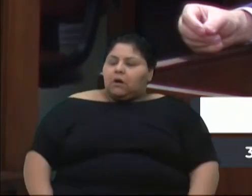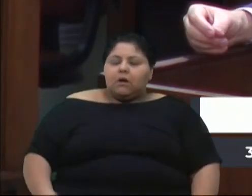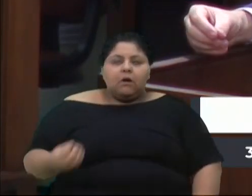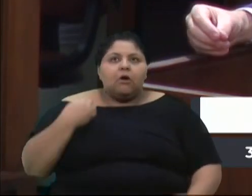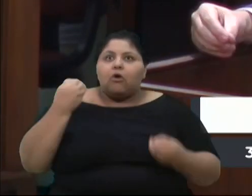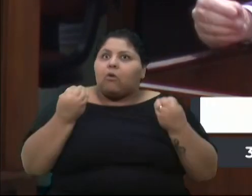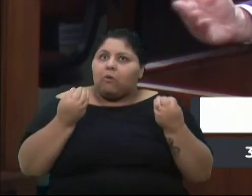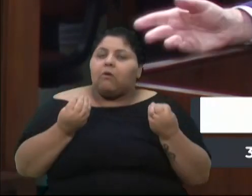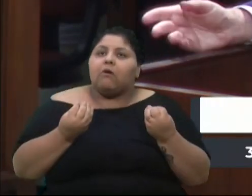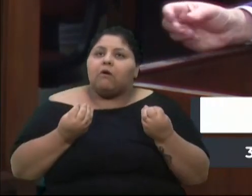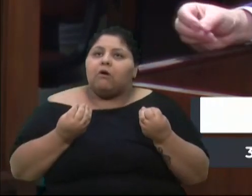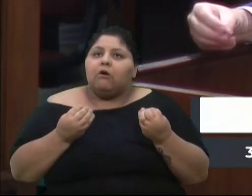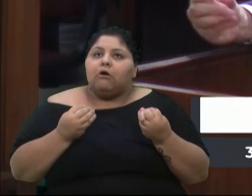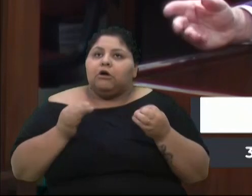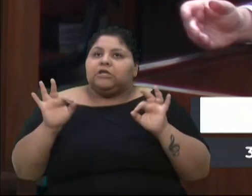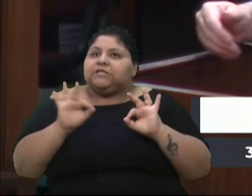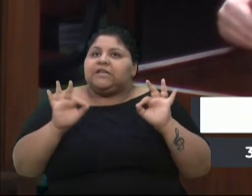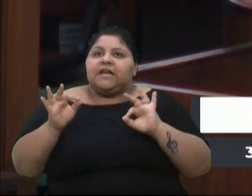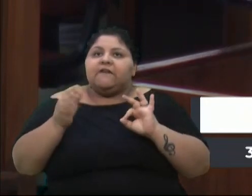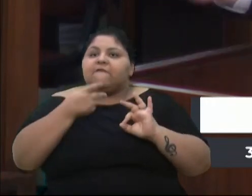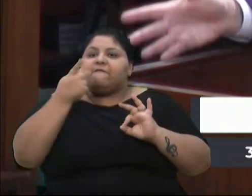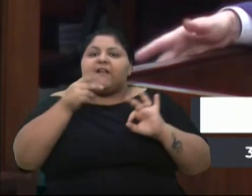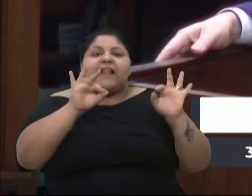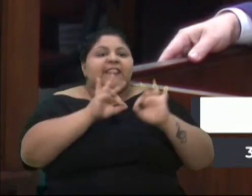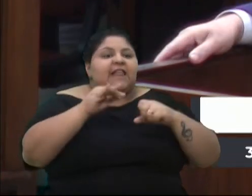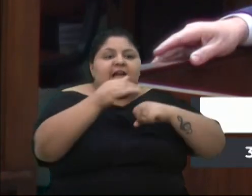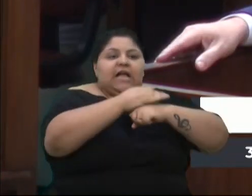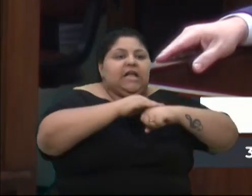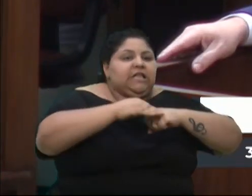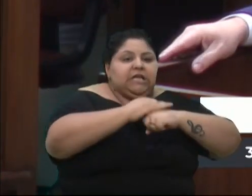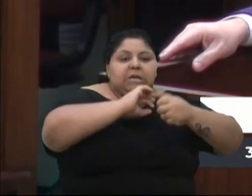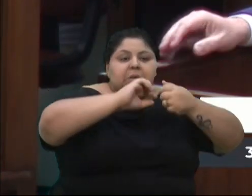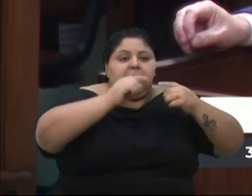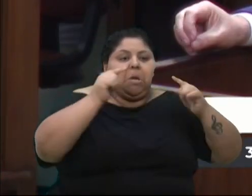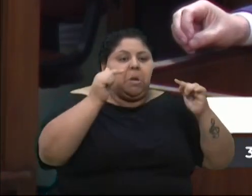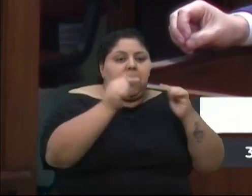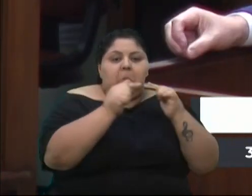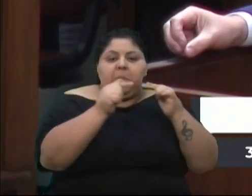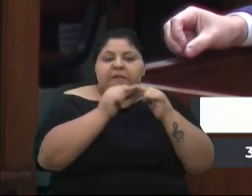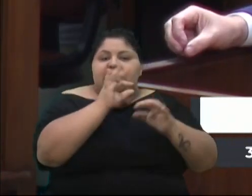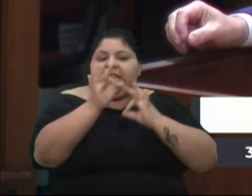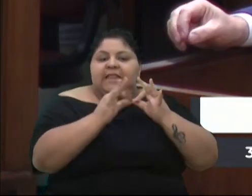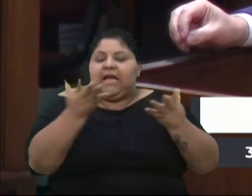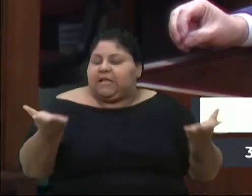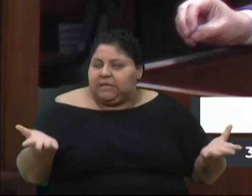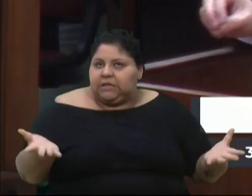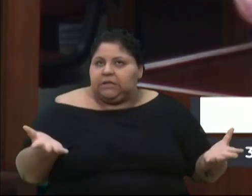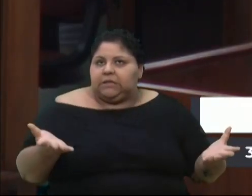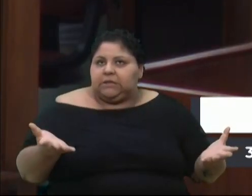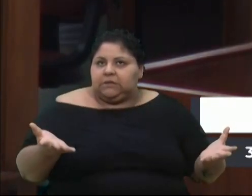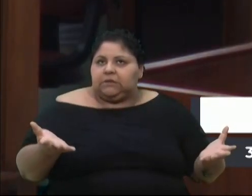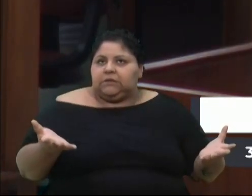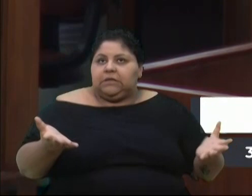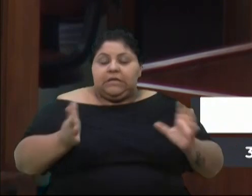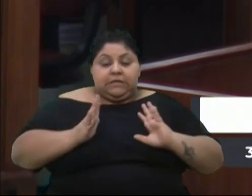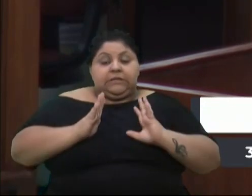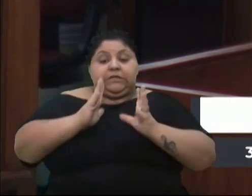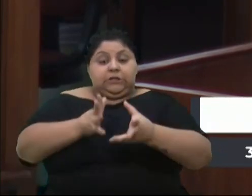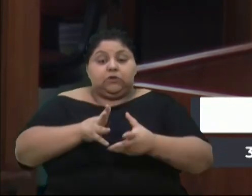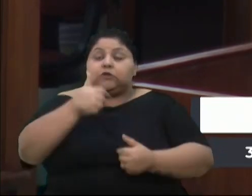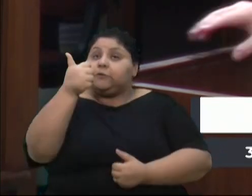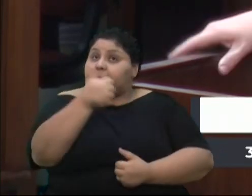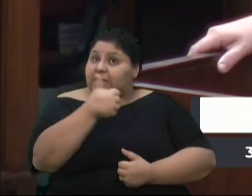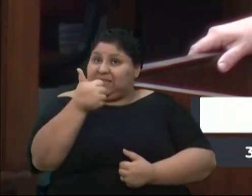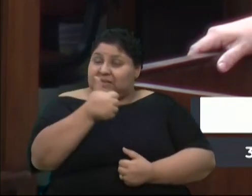assim, sem diálogo, sem conversar, sem propor o que fazer. Então, estas ações foram, num primeiro momento, inclusive,